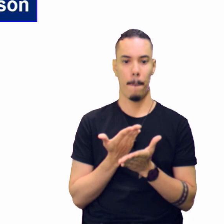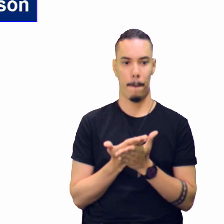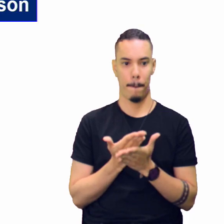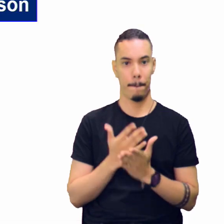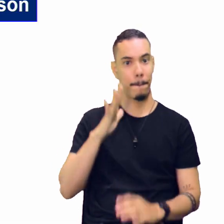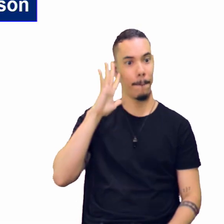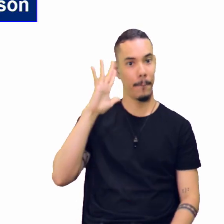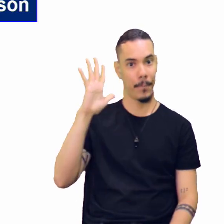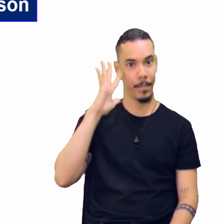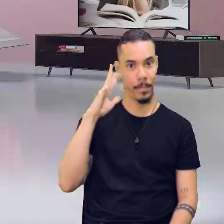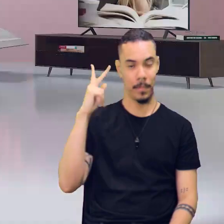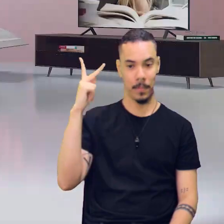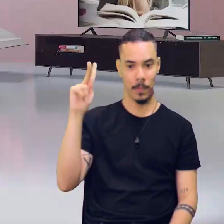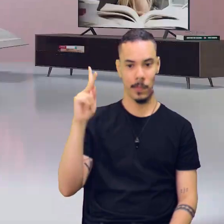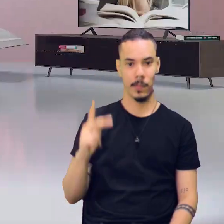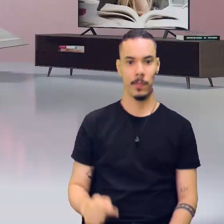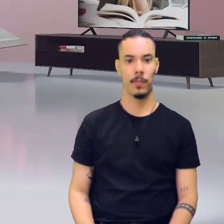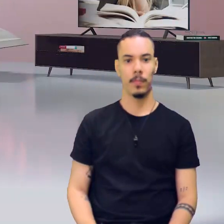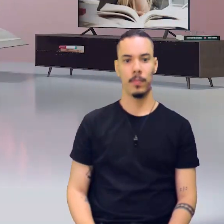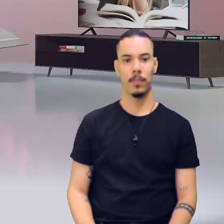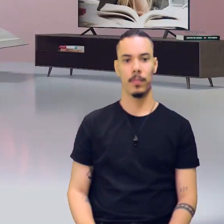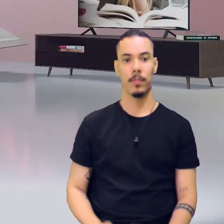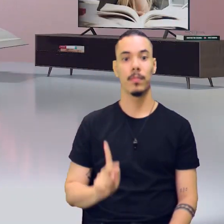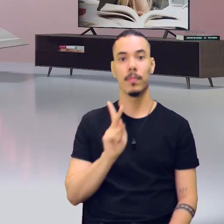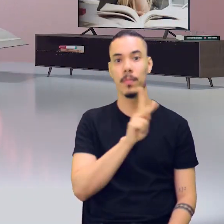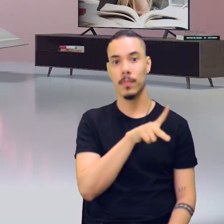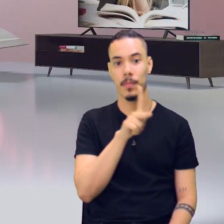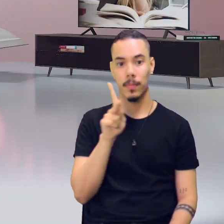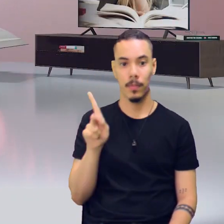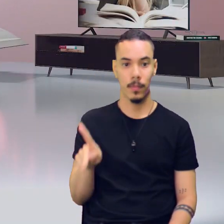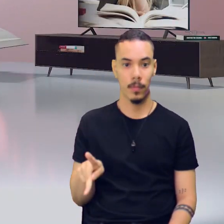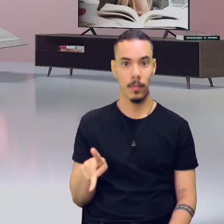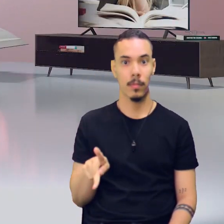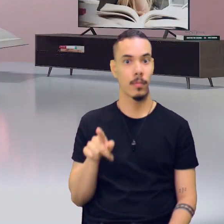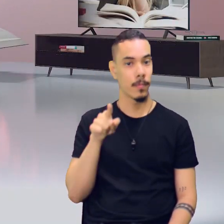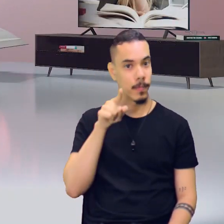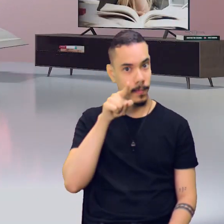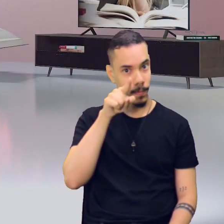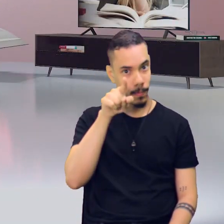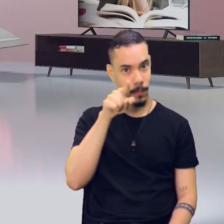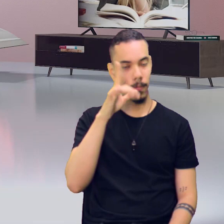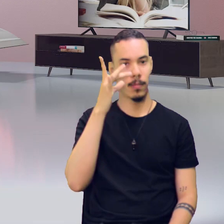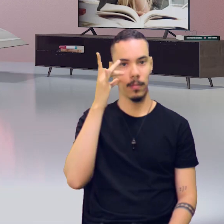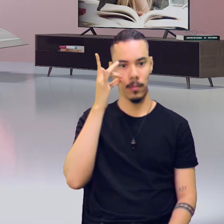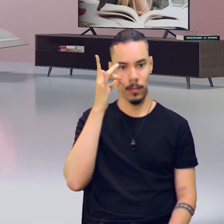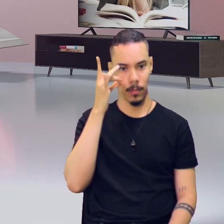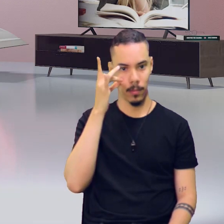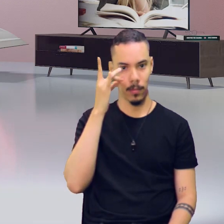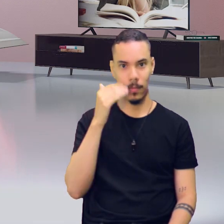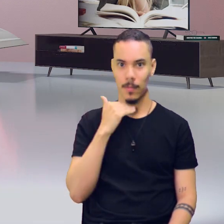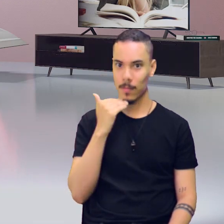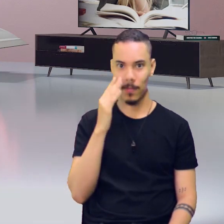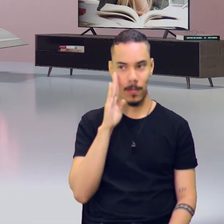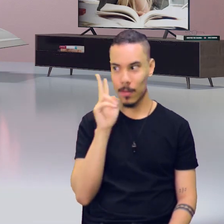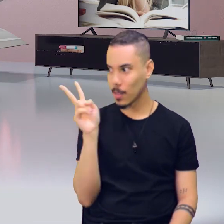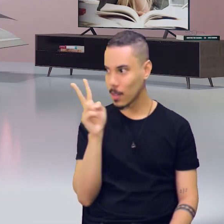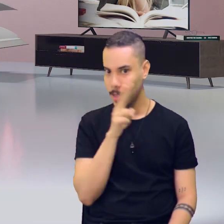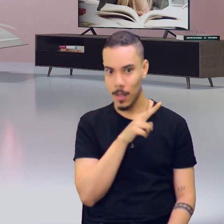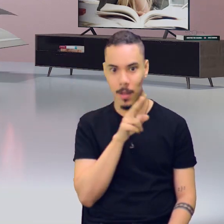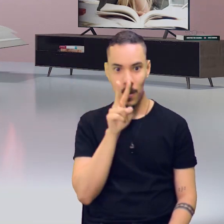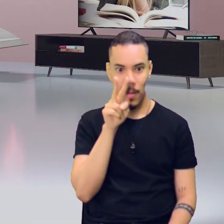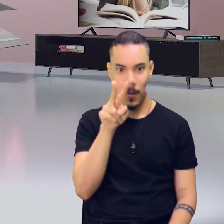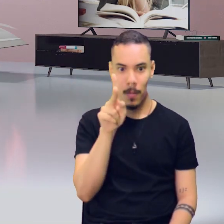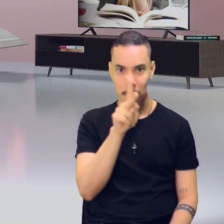este pensamento. Professor... Sim, você aí mesmo, não adianta olhar para o lado, estou conversando com